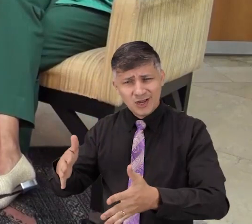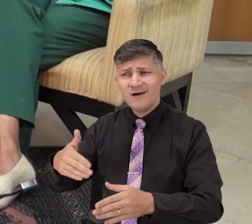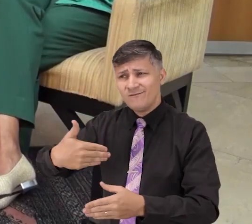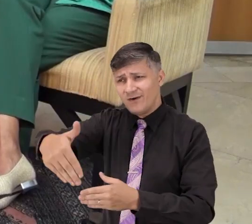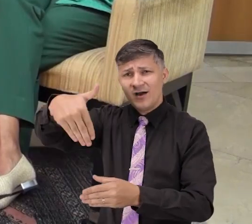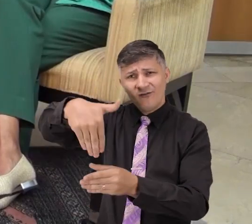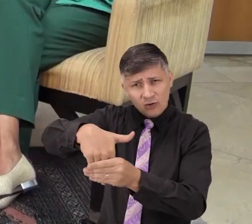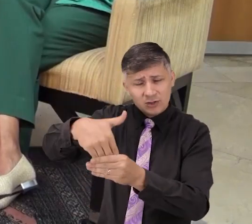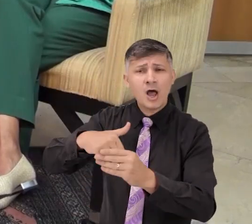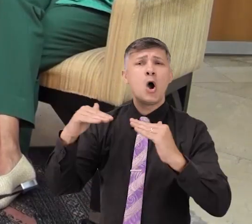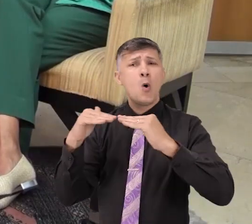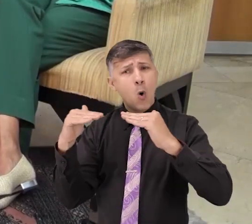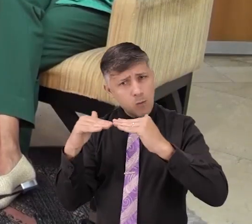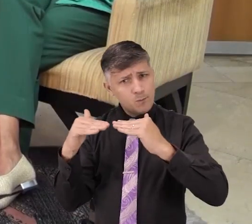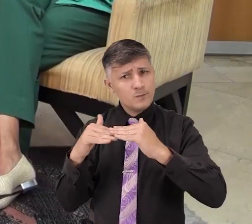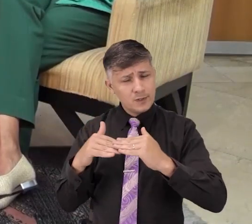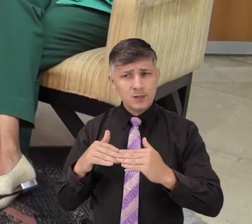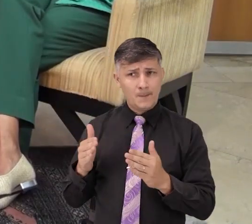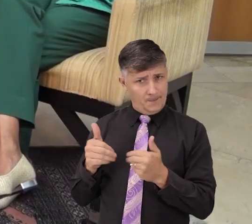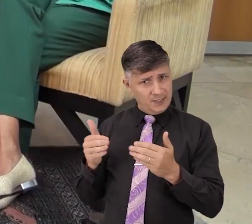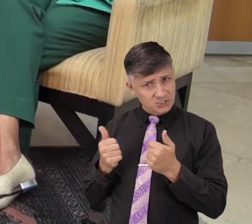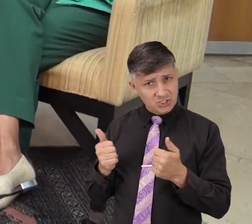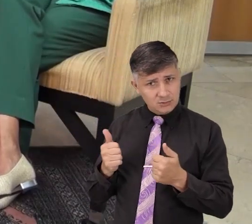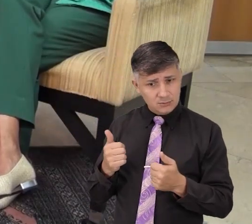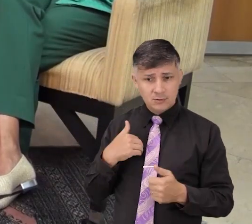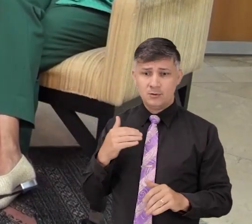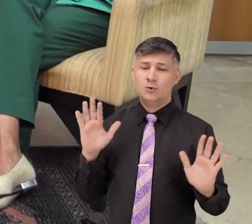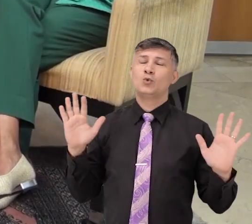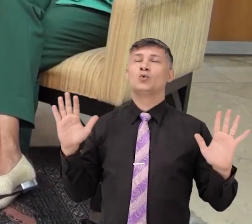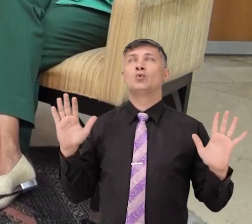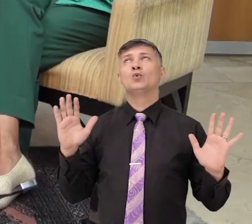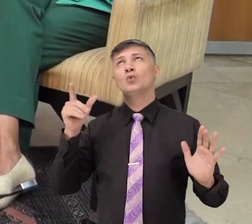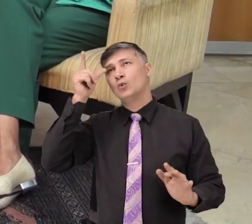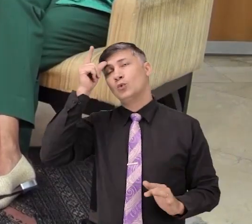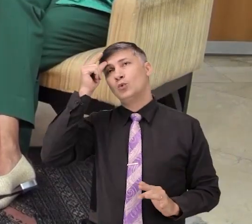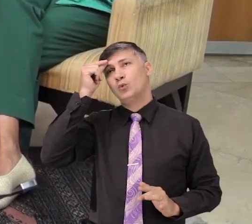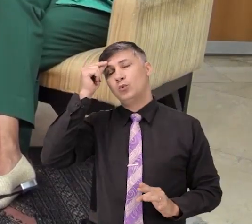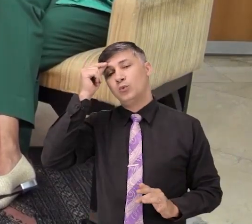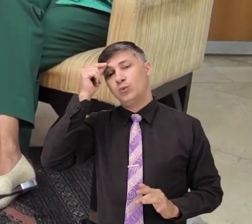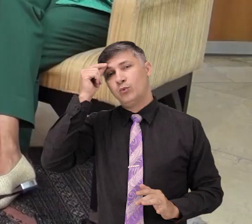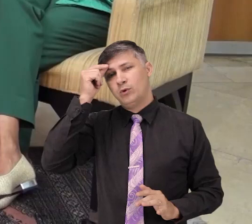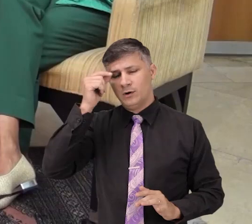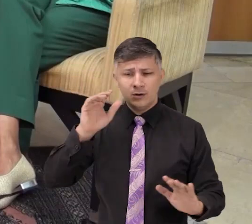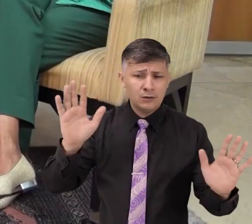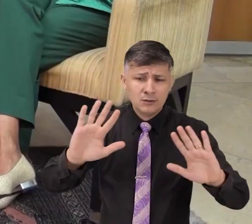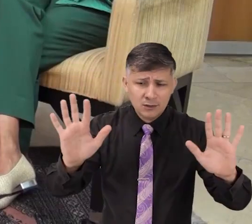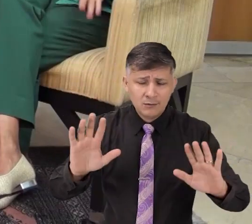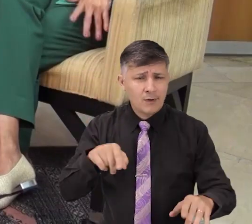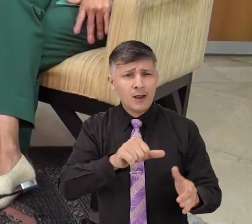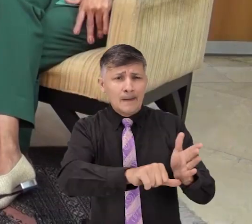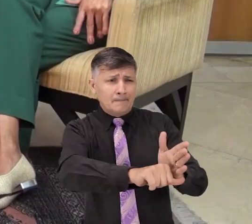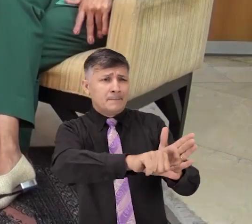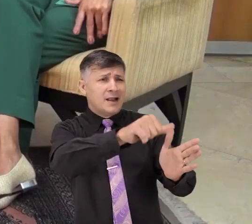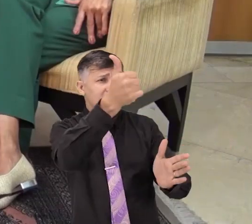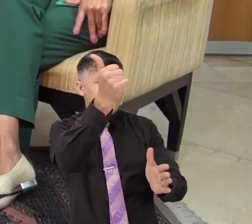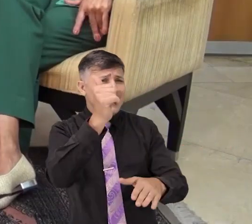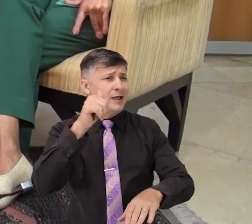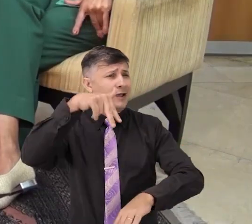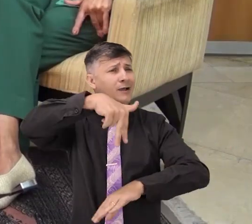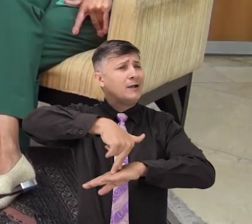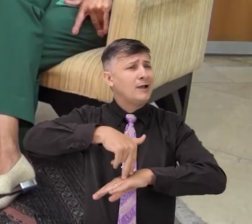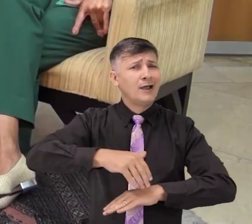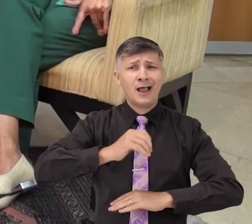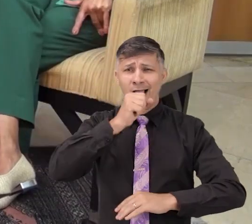estava votando favoravelmente ao nosso recurso, aí eu falei assim, respirei e disse assim, não, mas ela está estreando